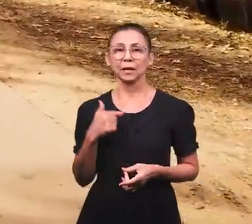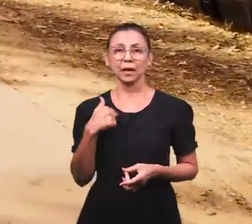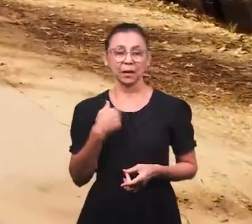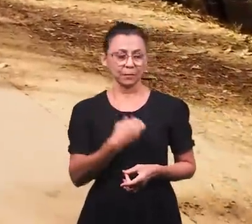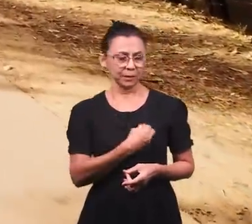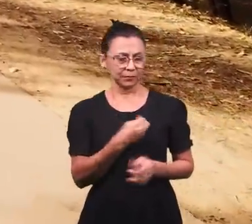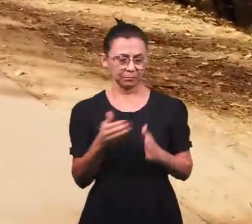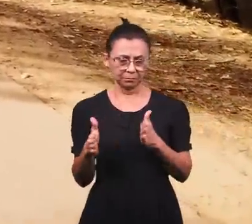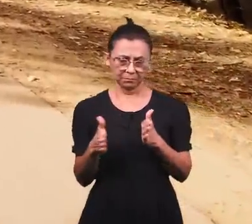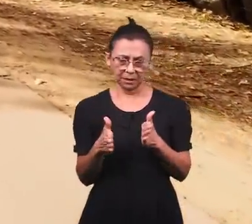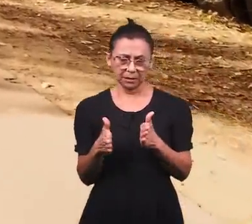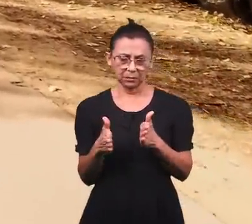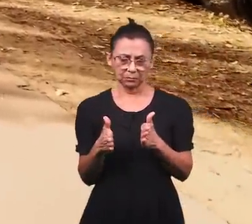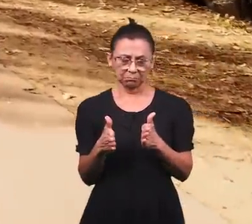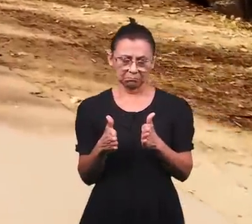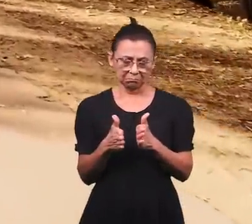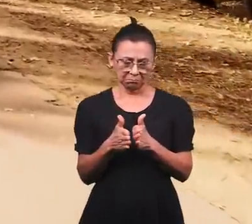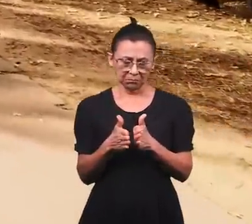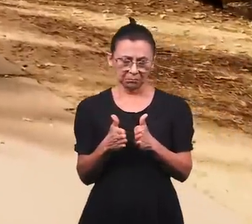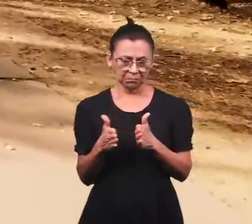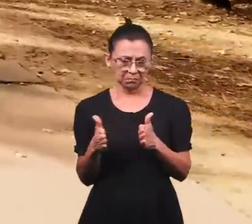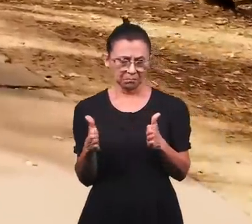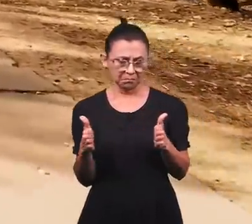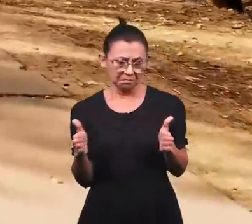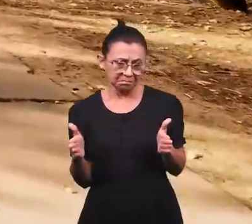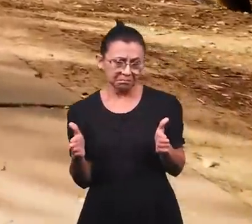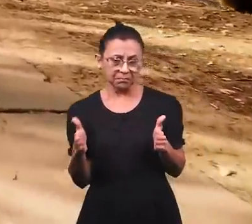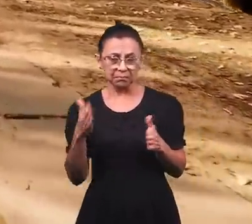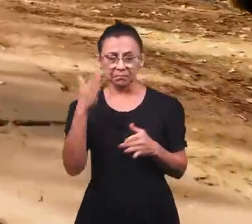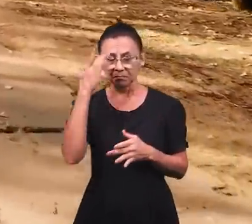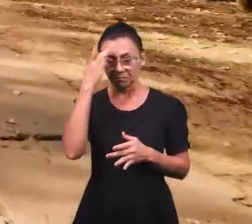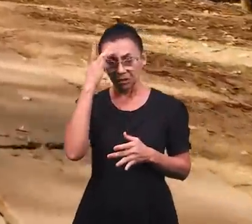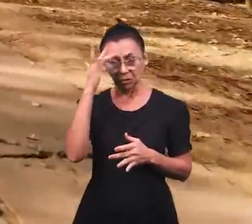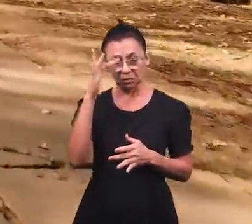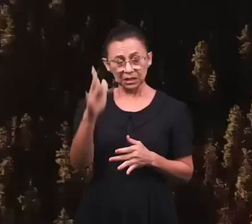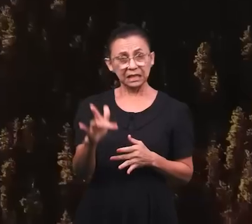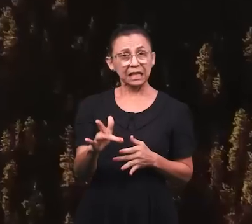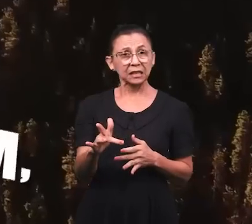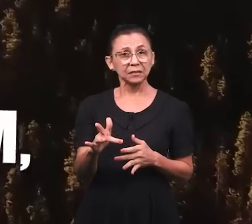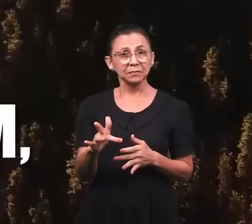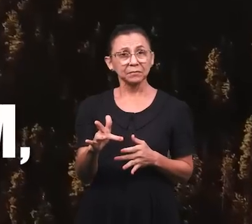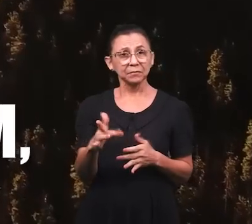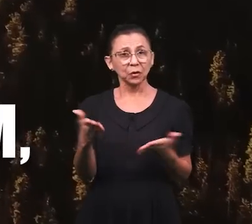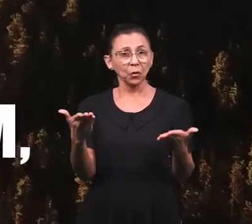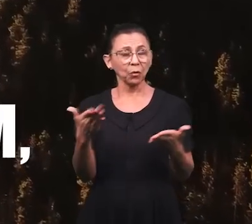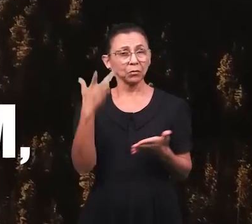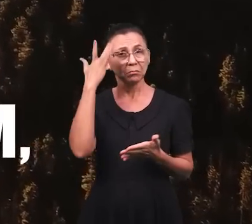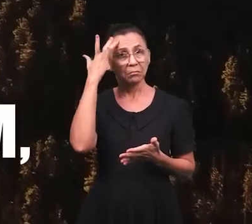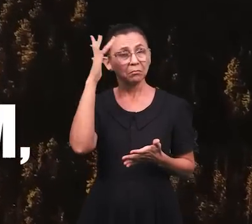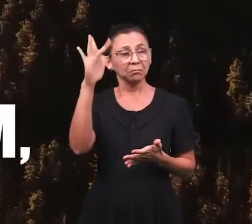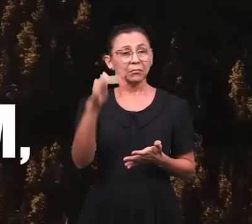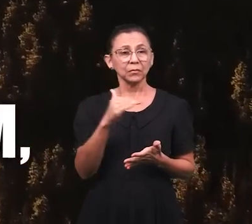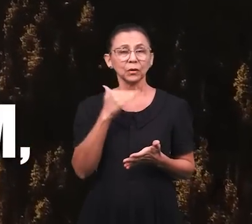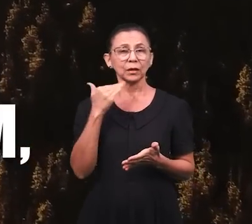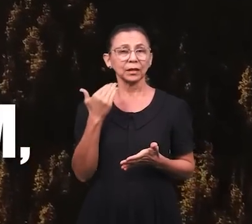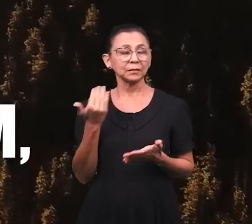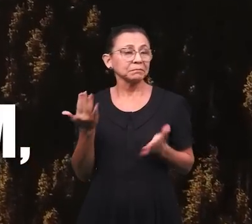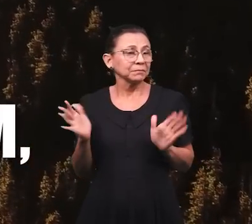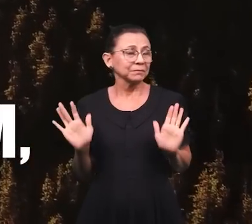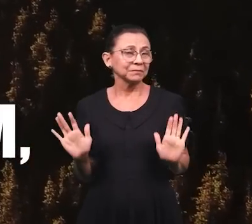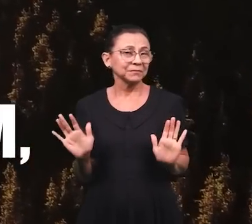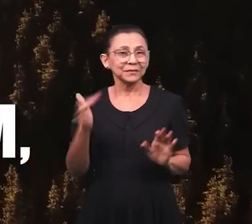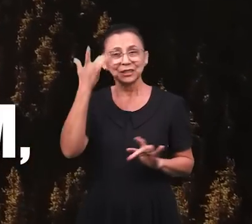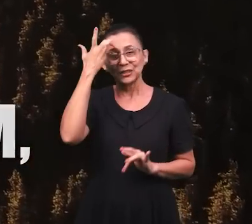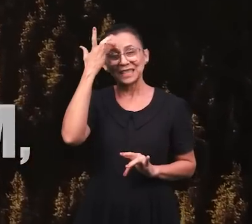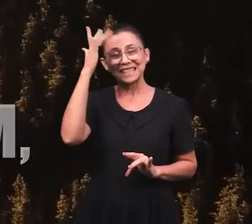Breve ou longa minha vida, só terá